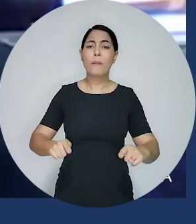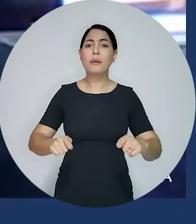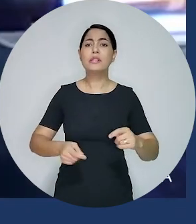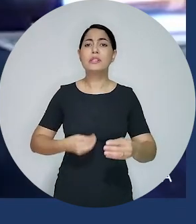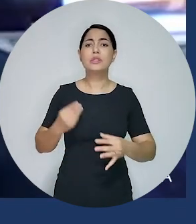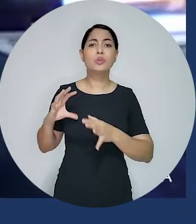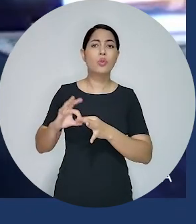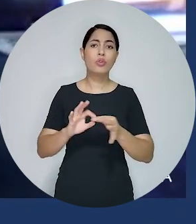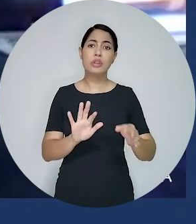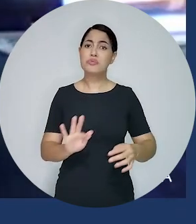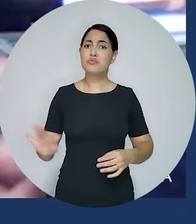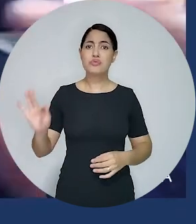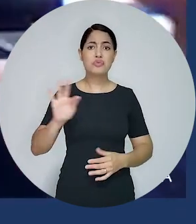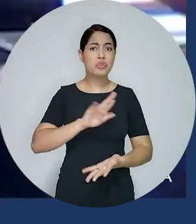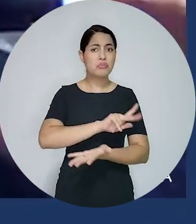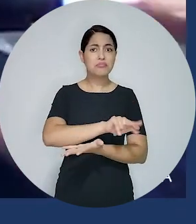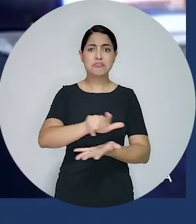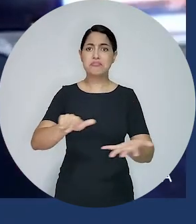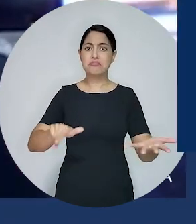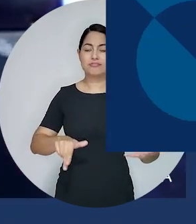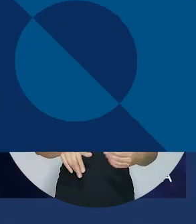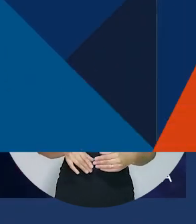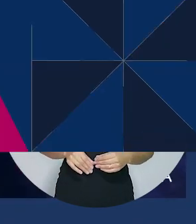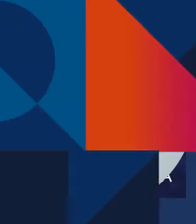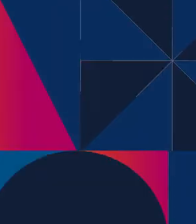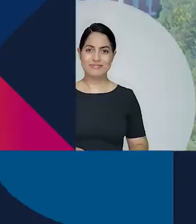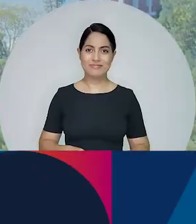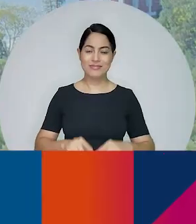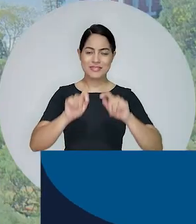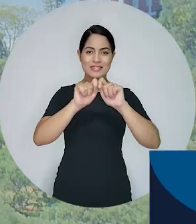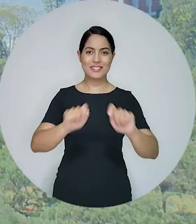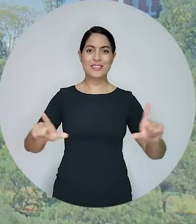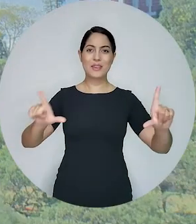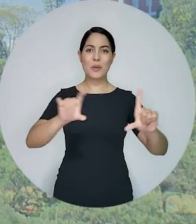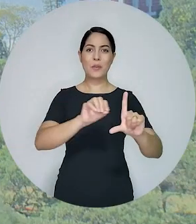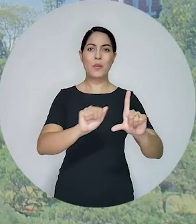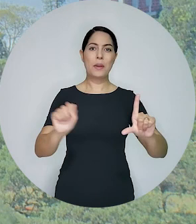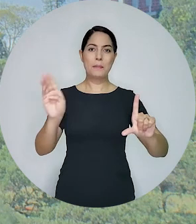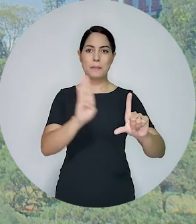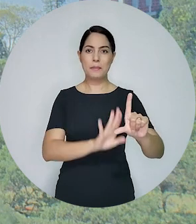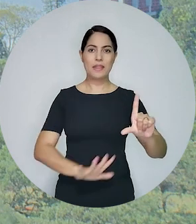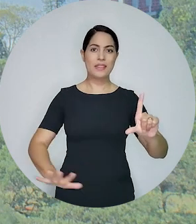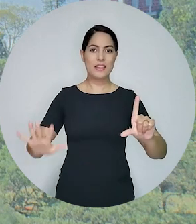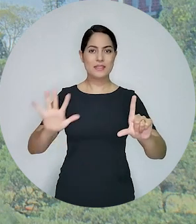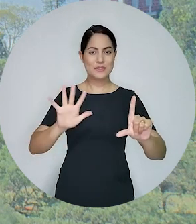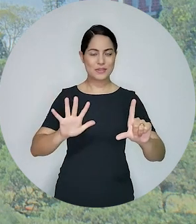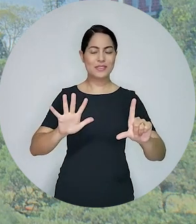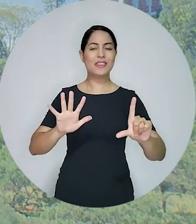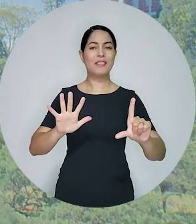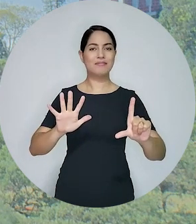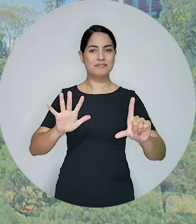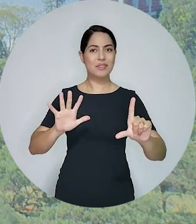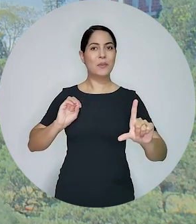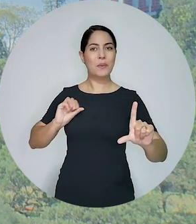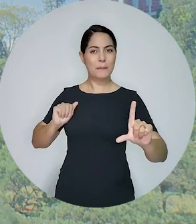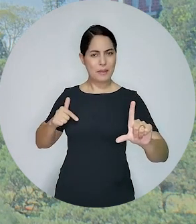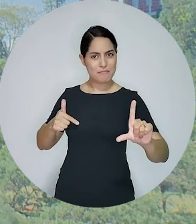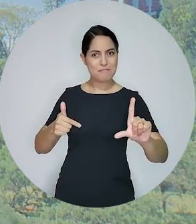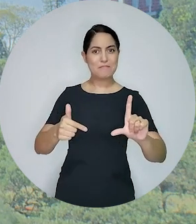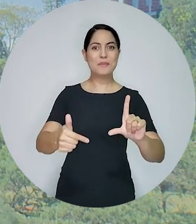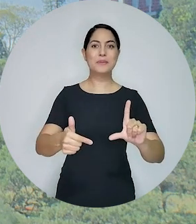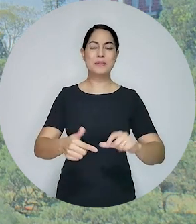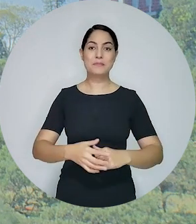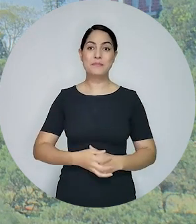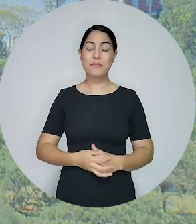Pode ser uma competência que é estabelecida por critérios funcionais. Este programa é mais uma produção da Ordem dos Advogados